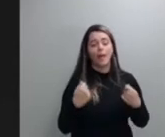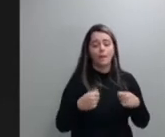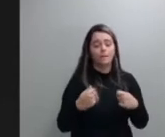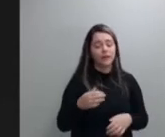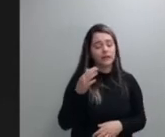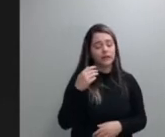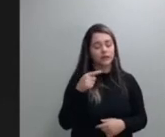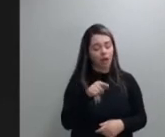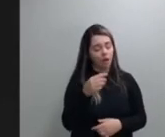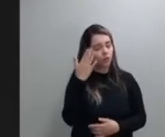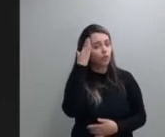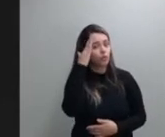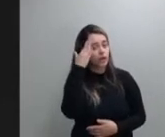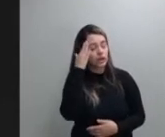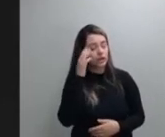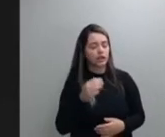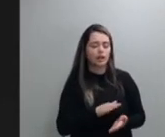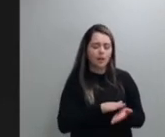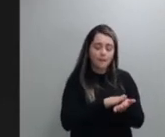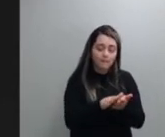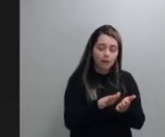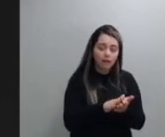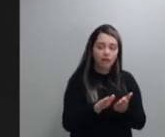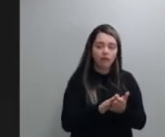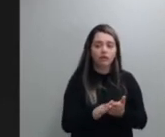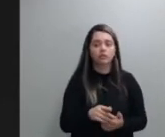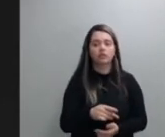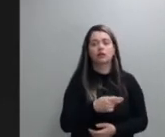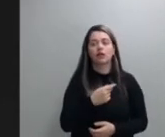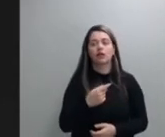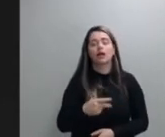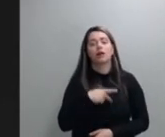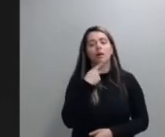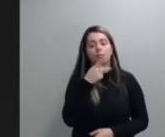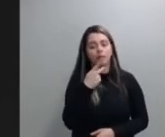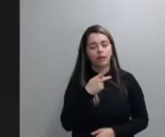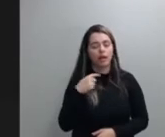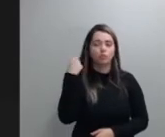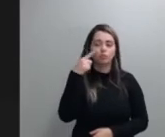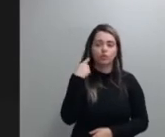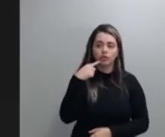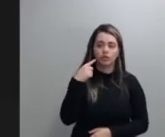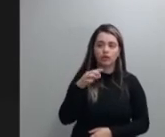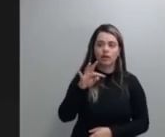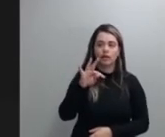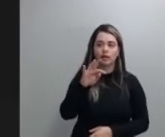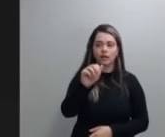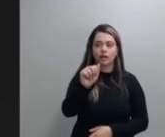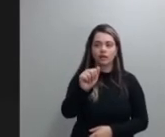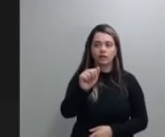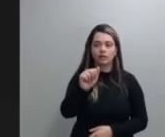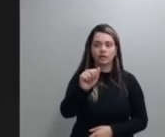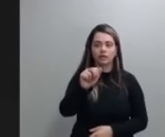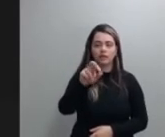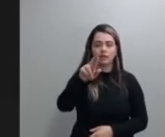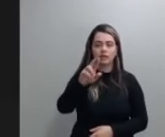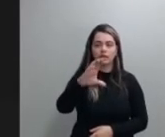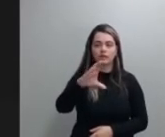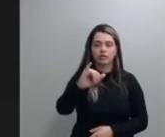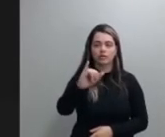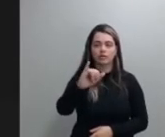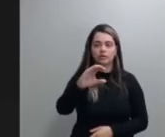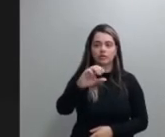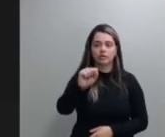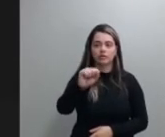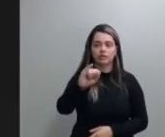de imediato a palavra para o doutor Tassísio fazer também no tempo regimental e, por óbvio, terá em razão da